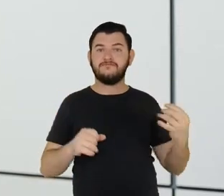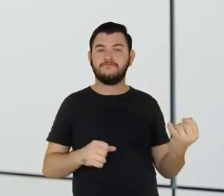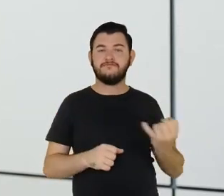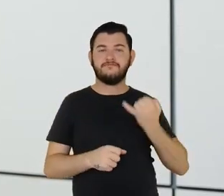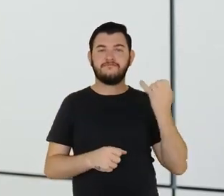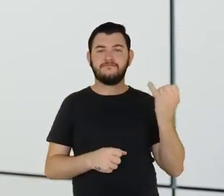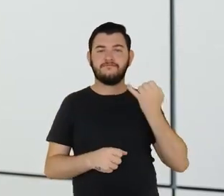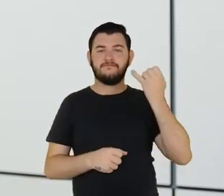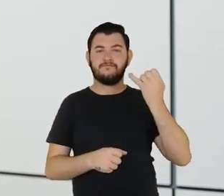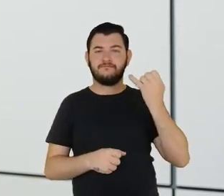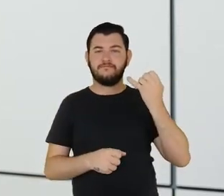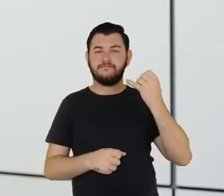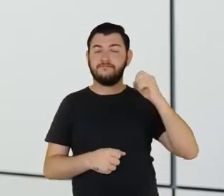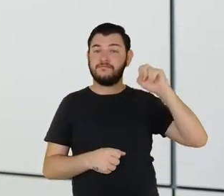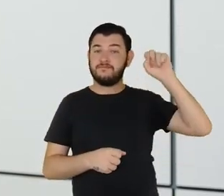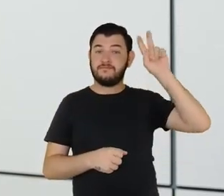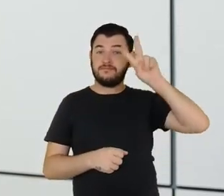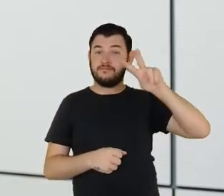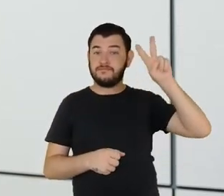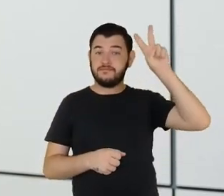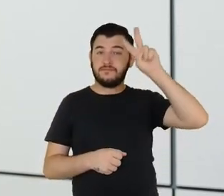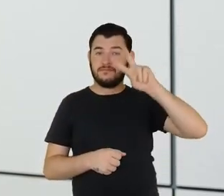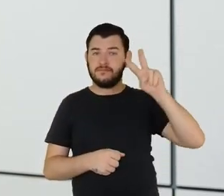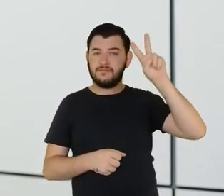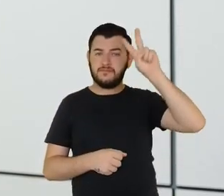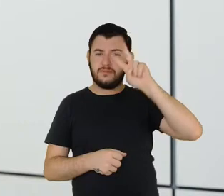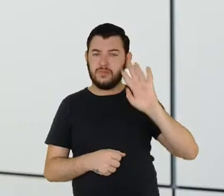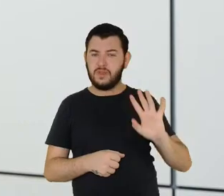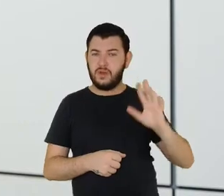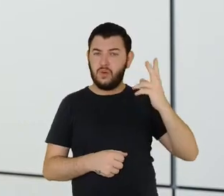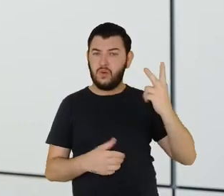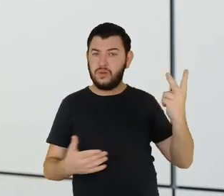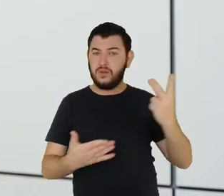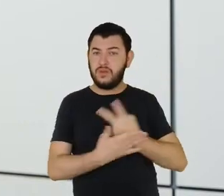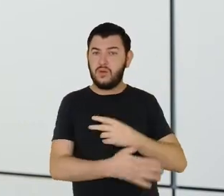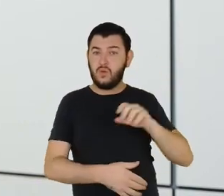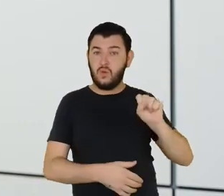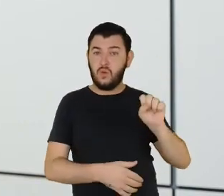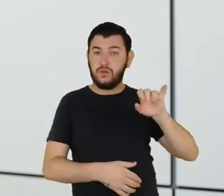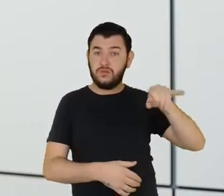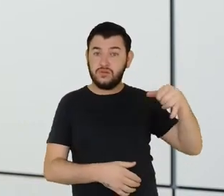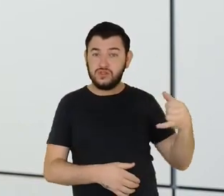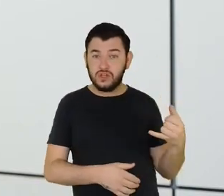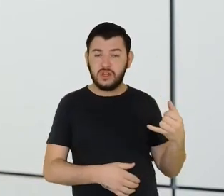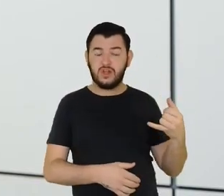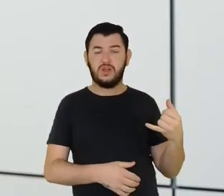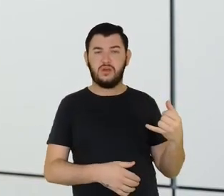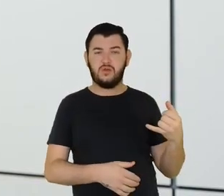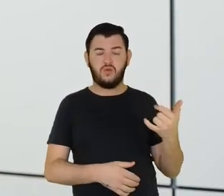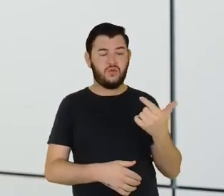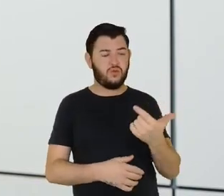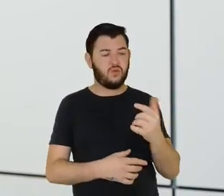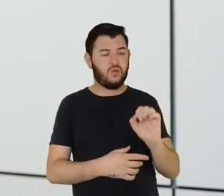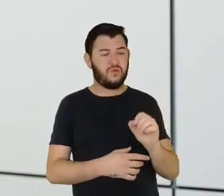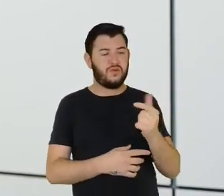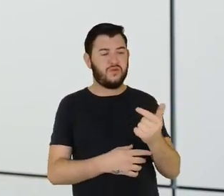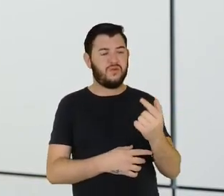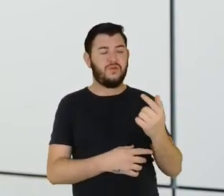foi aquele 8 de janeiro e da nossa pertinência, da